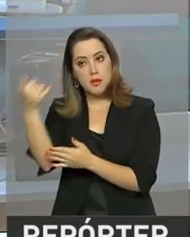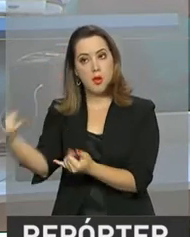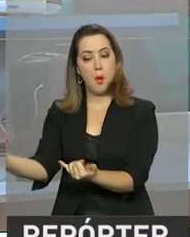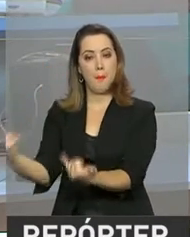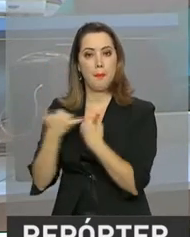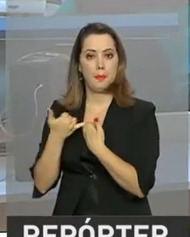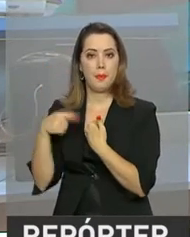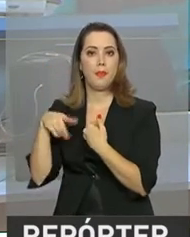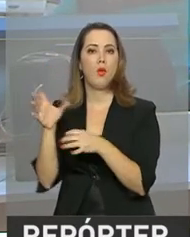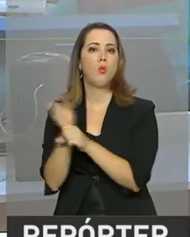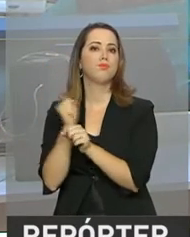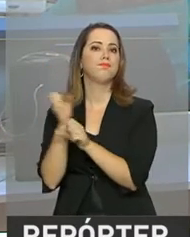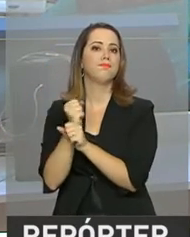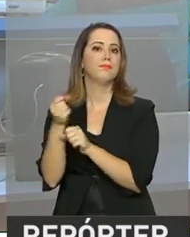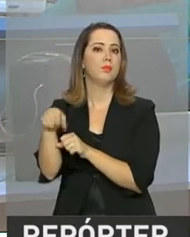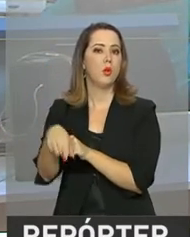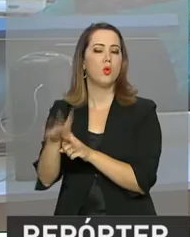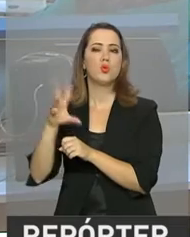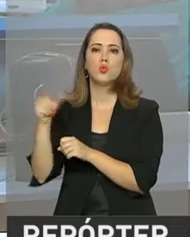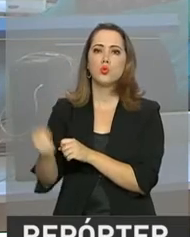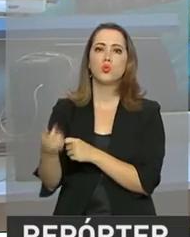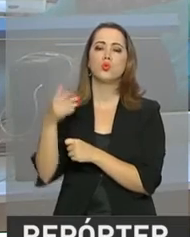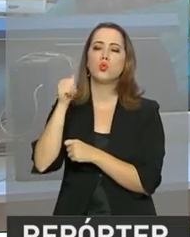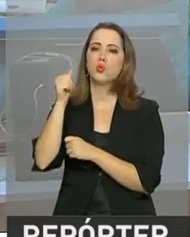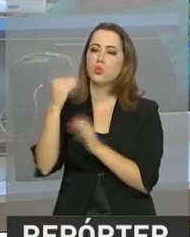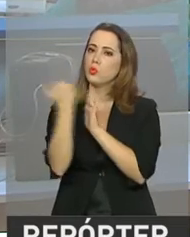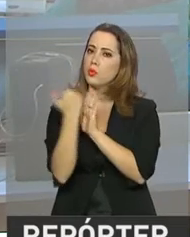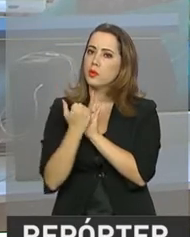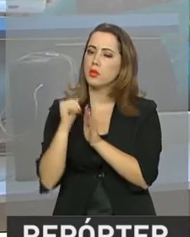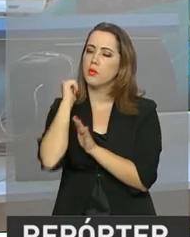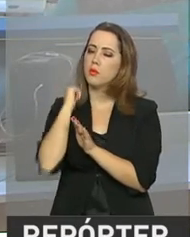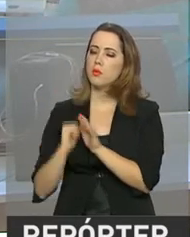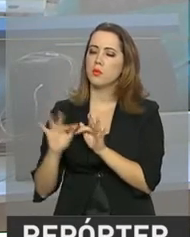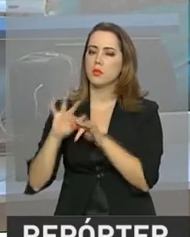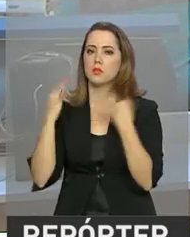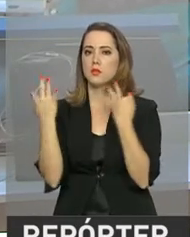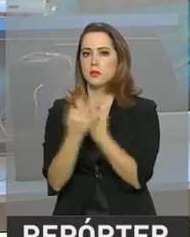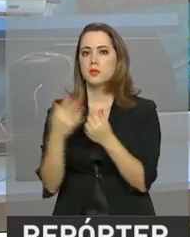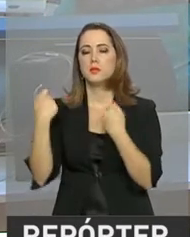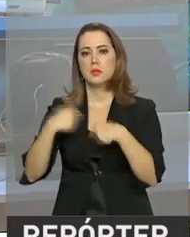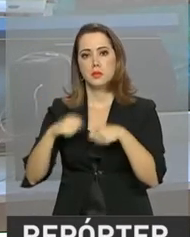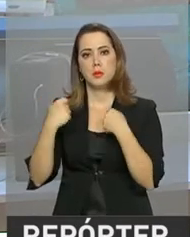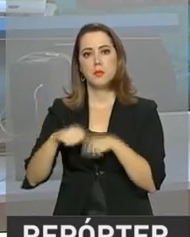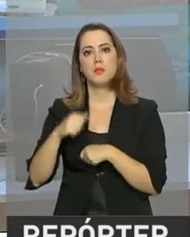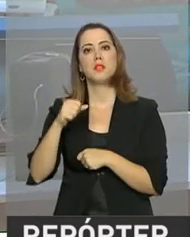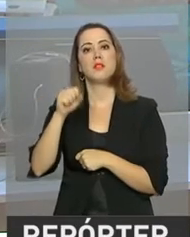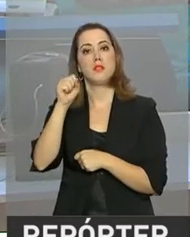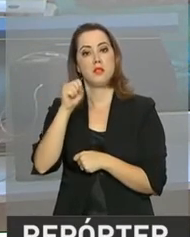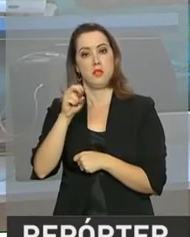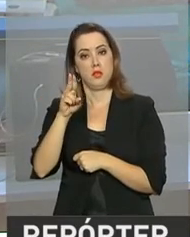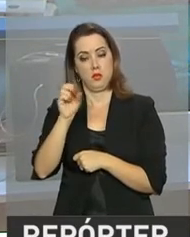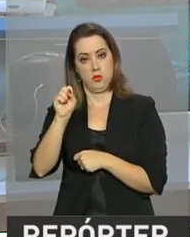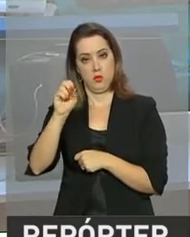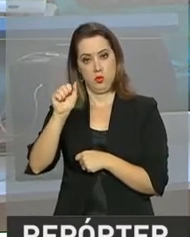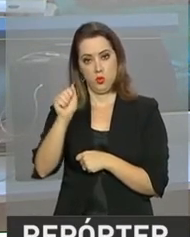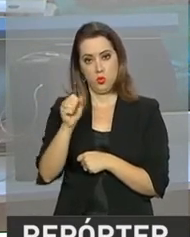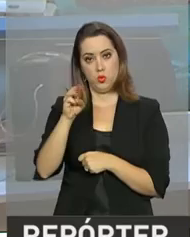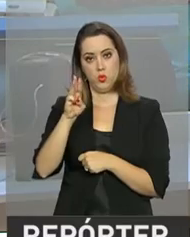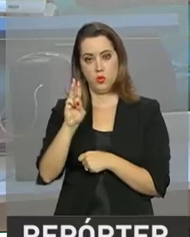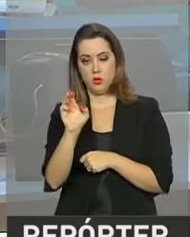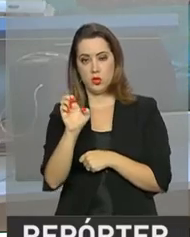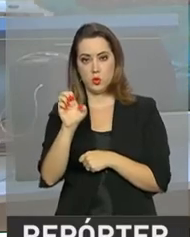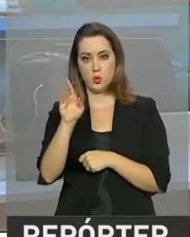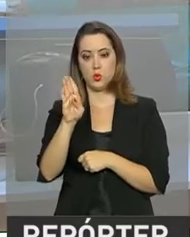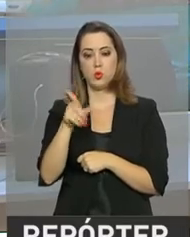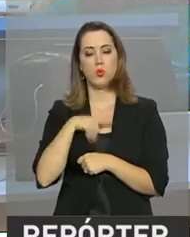bolsa família ao longo de 2015 as informações devem ser registradas pelo sistema suas web do ministério